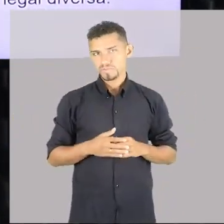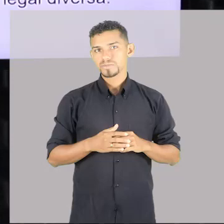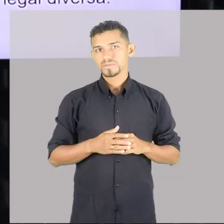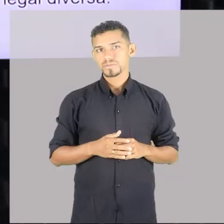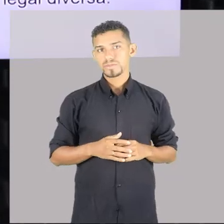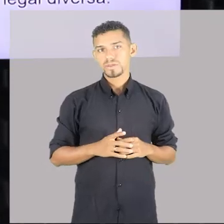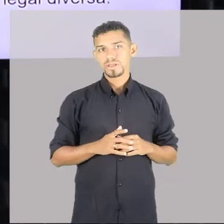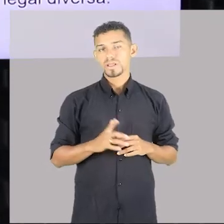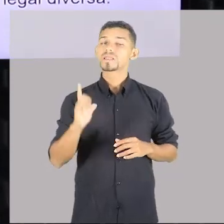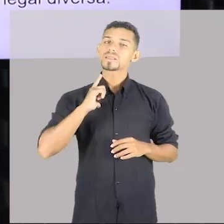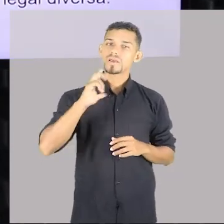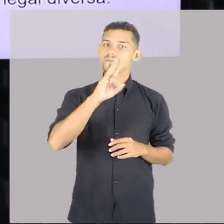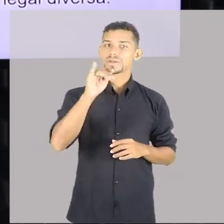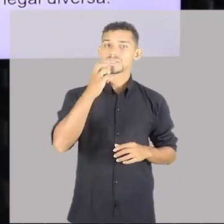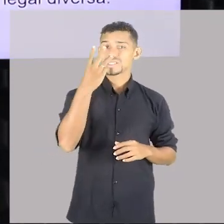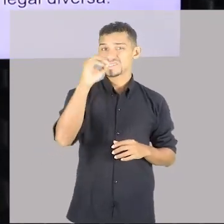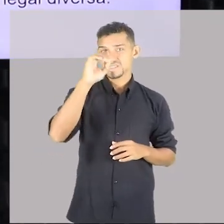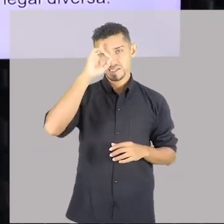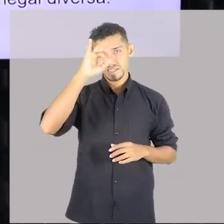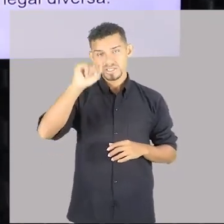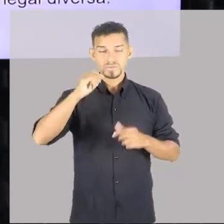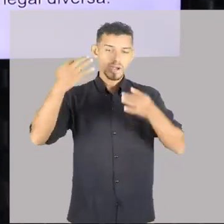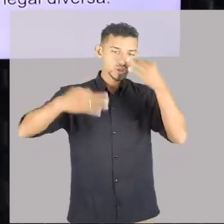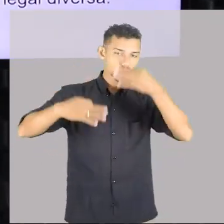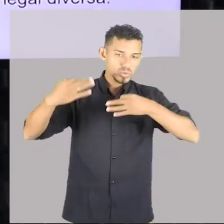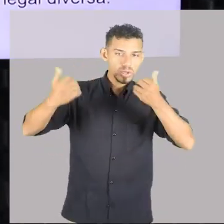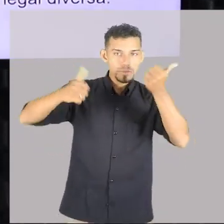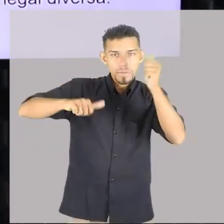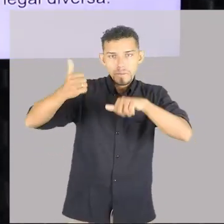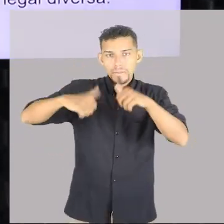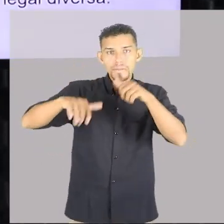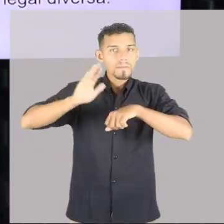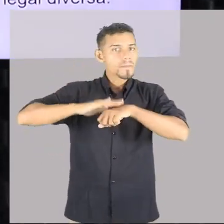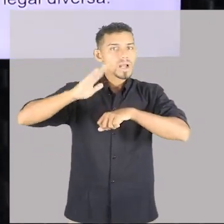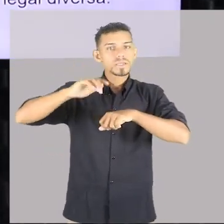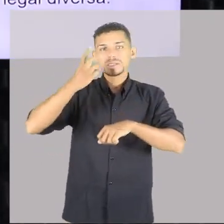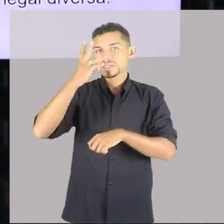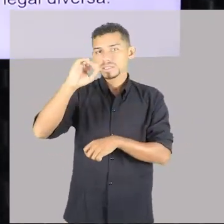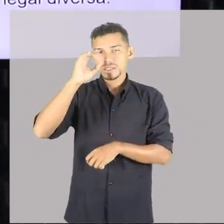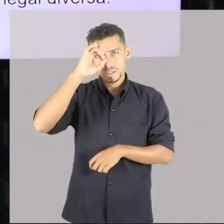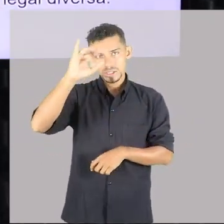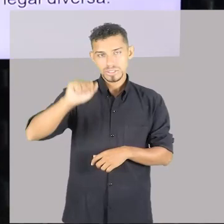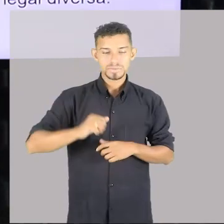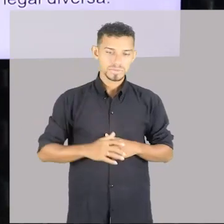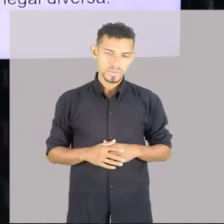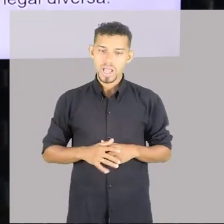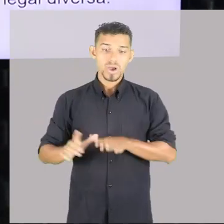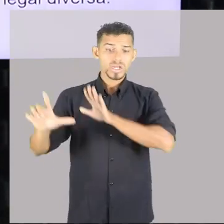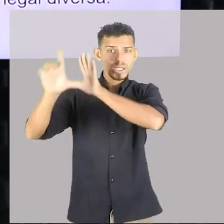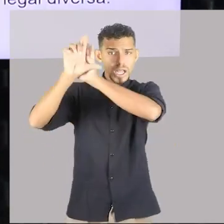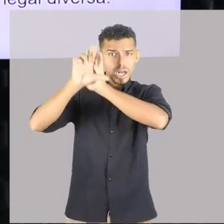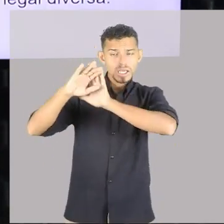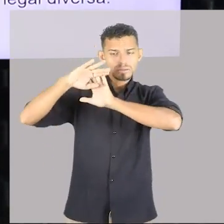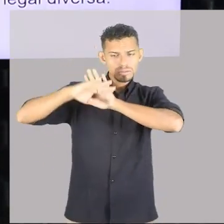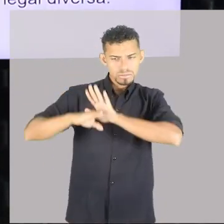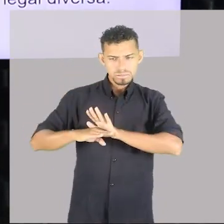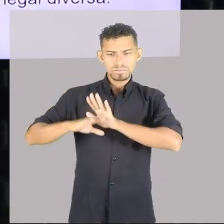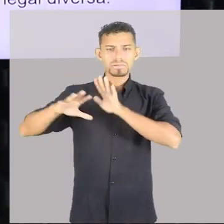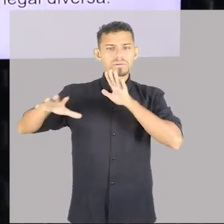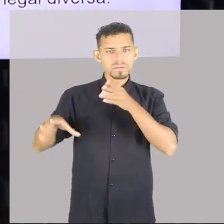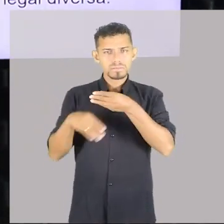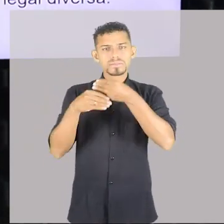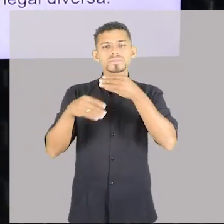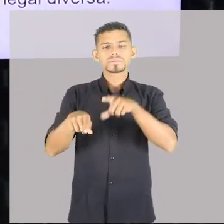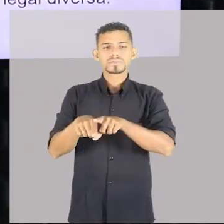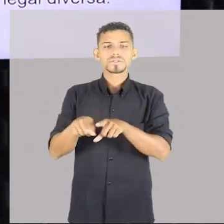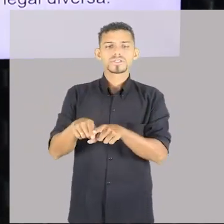aí terá, aí sim, 30 dias para julgar, prorrogáveis por mais 30 dias. Agora, nas leis para fixação desse conteúdo, nas questões